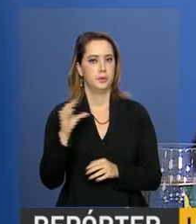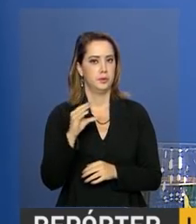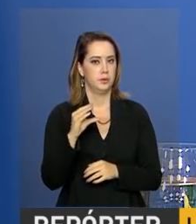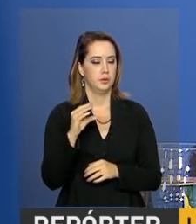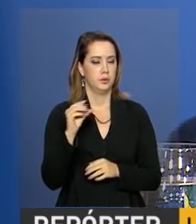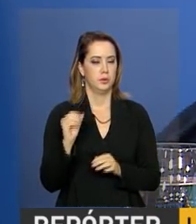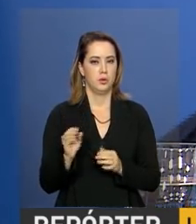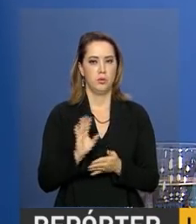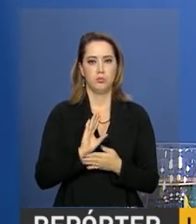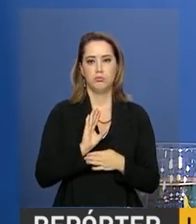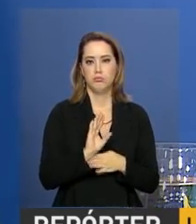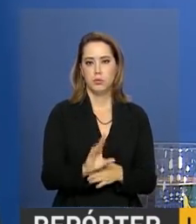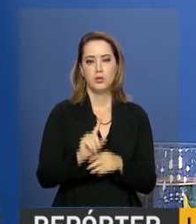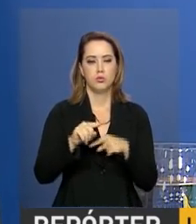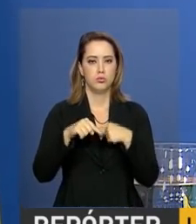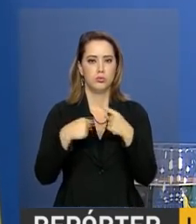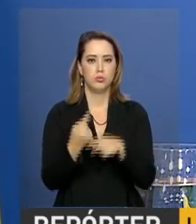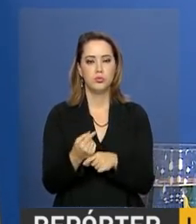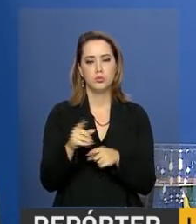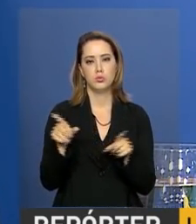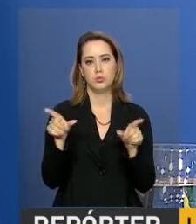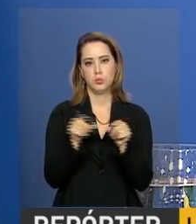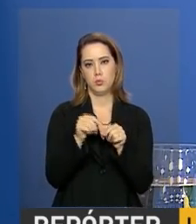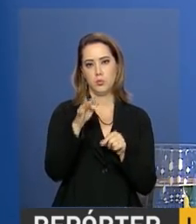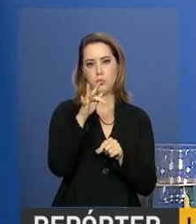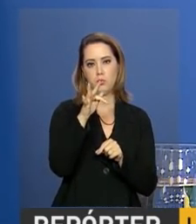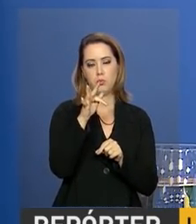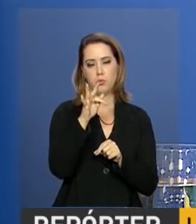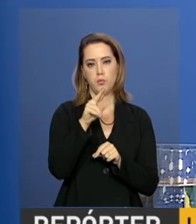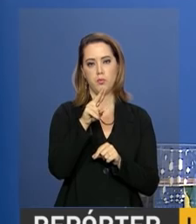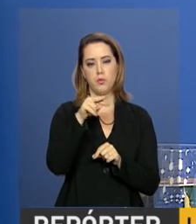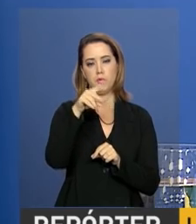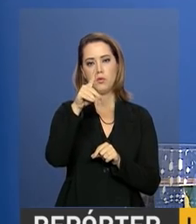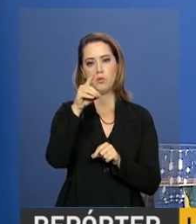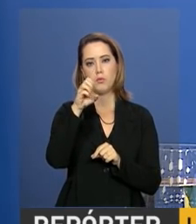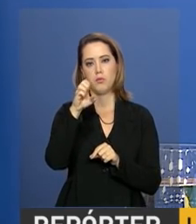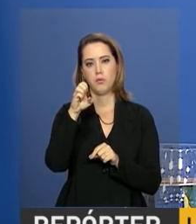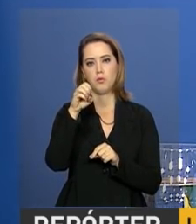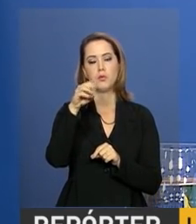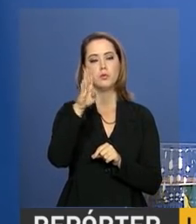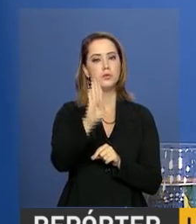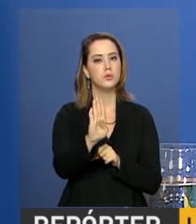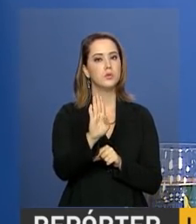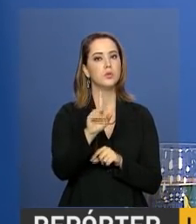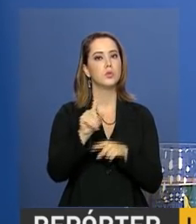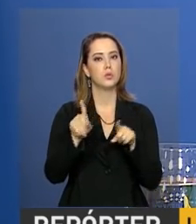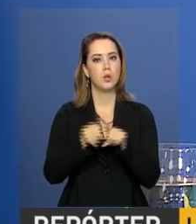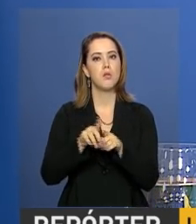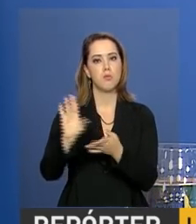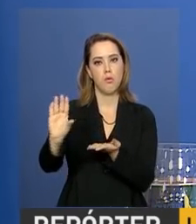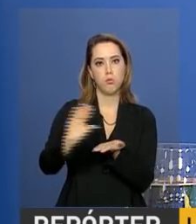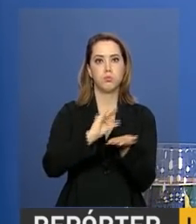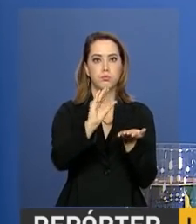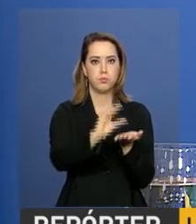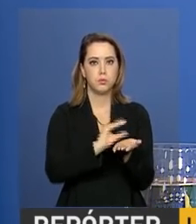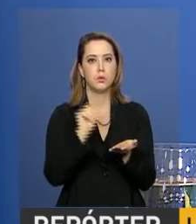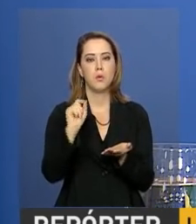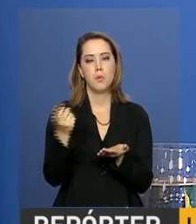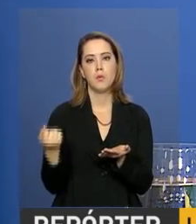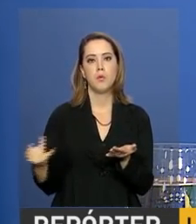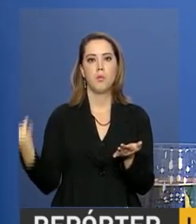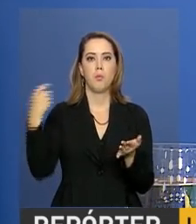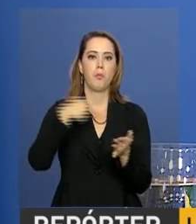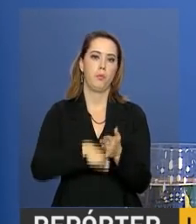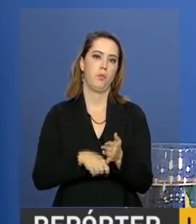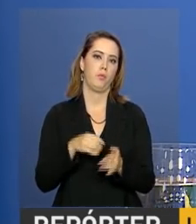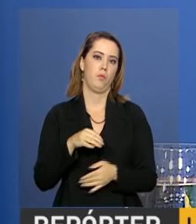também são a FUNDEB, por exemplo, eh que são arrecadados eh pelo governo